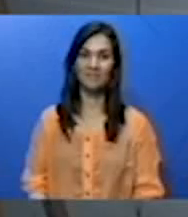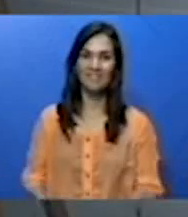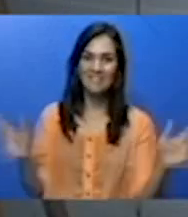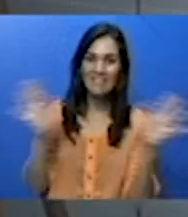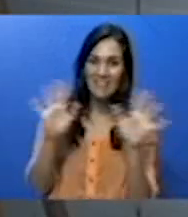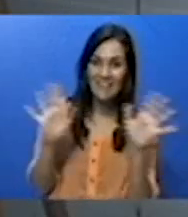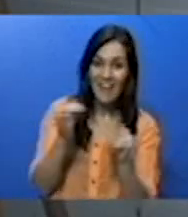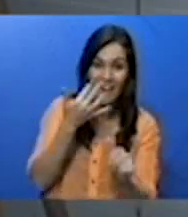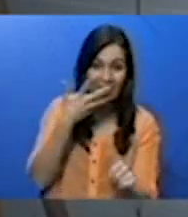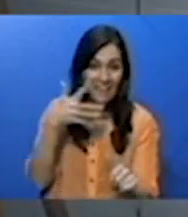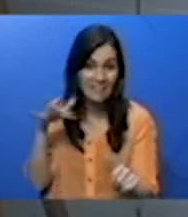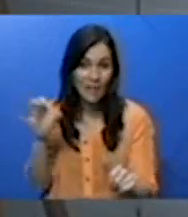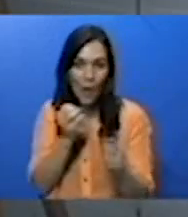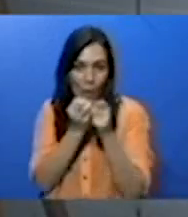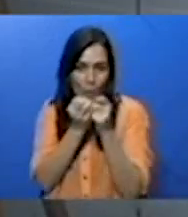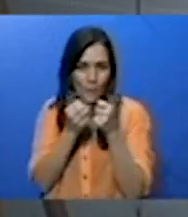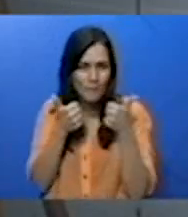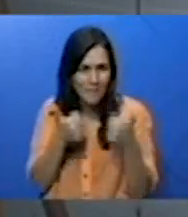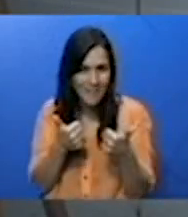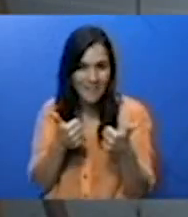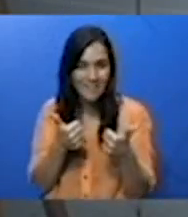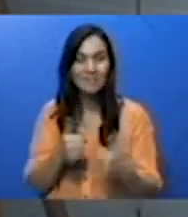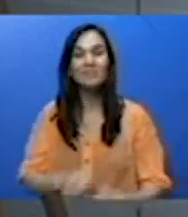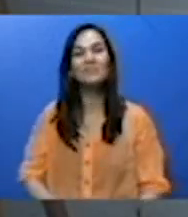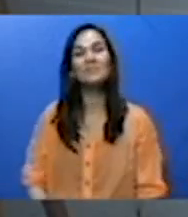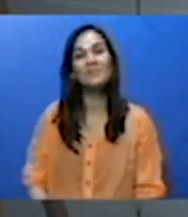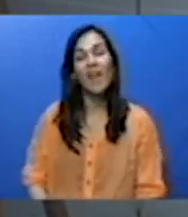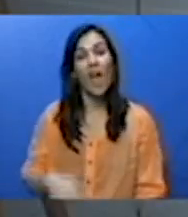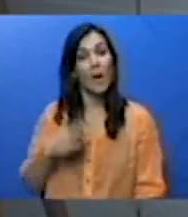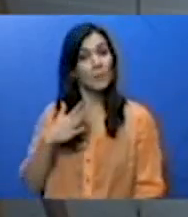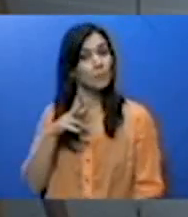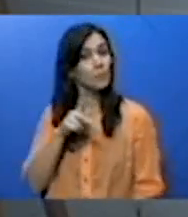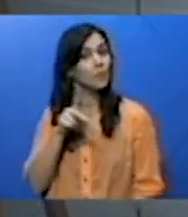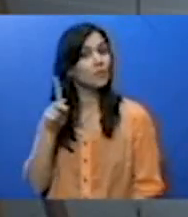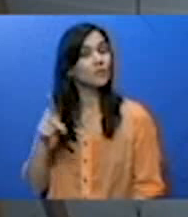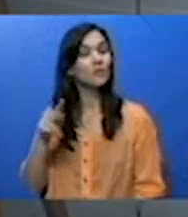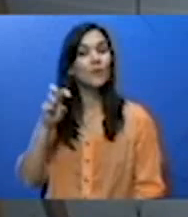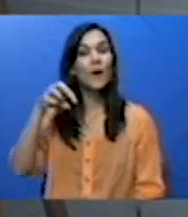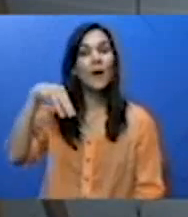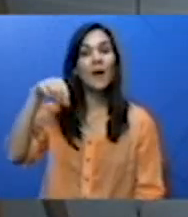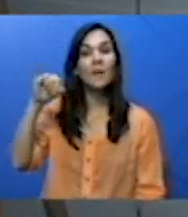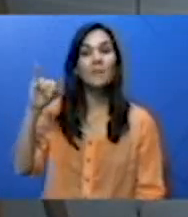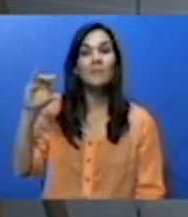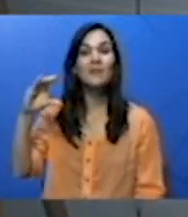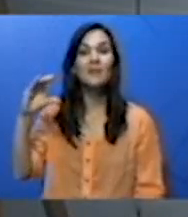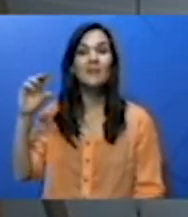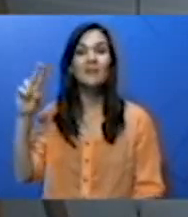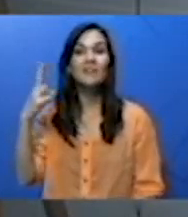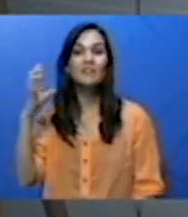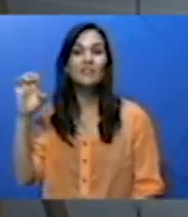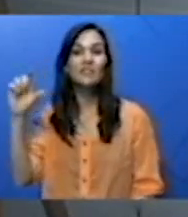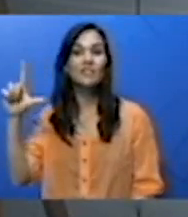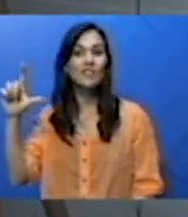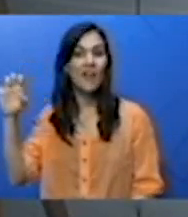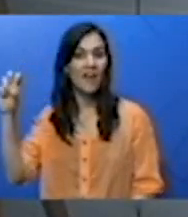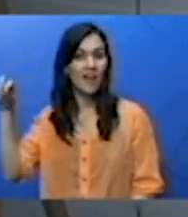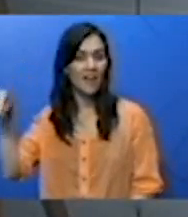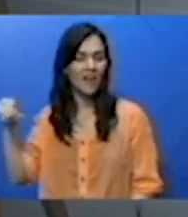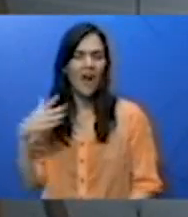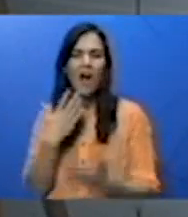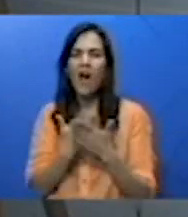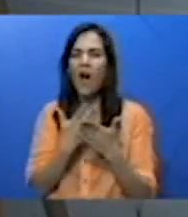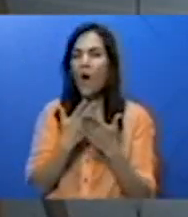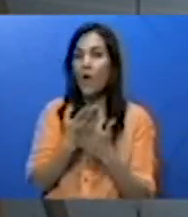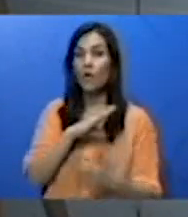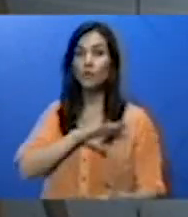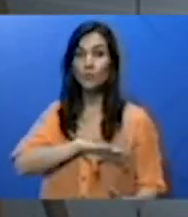Olá, crianças, tudo bem com vocês? Sou a professora Michelle e estamos aqui para mais uma aula de